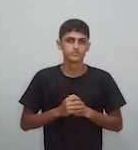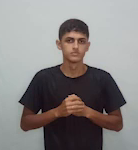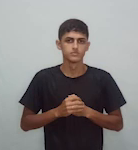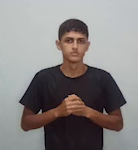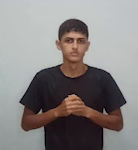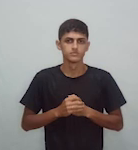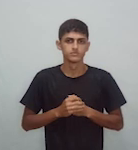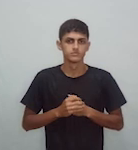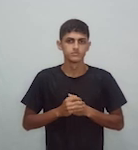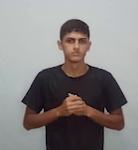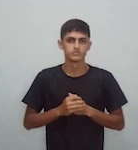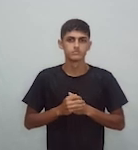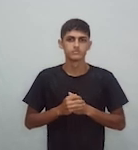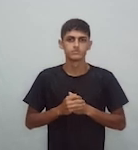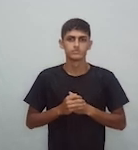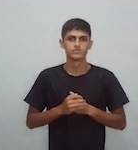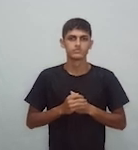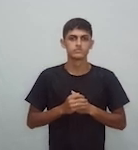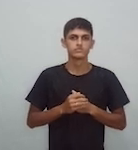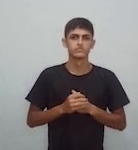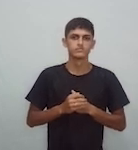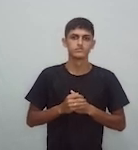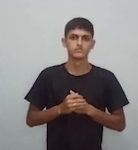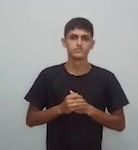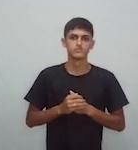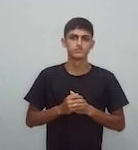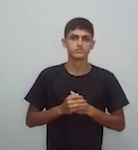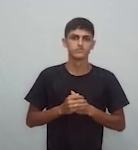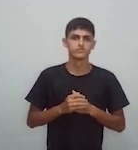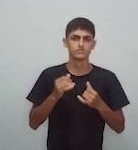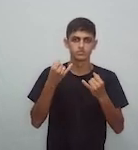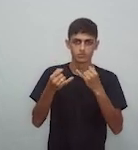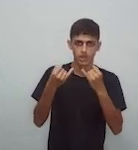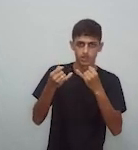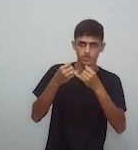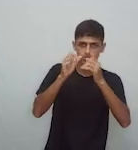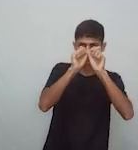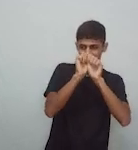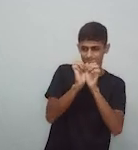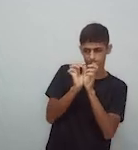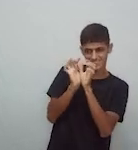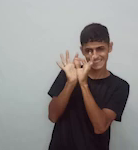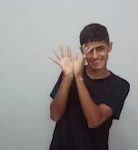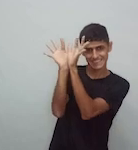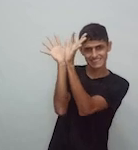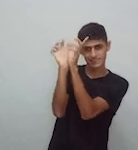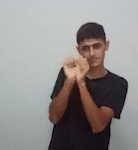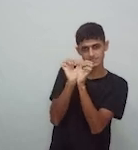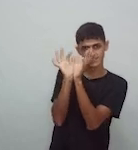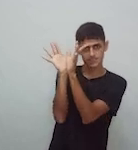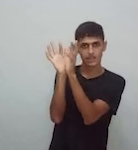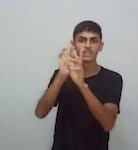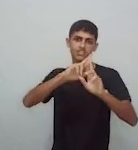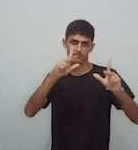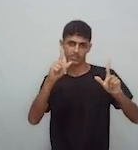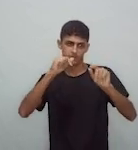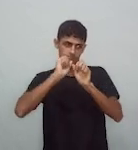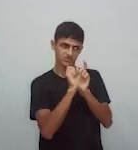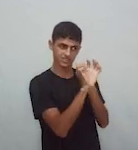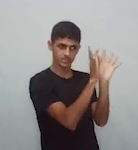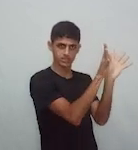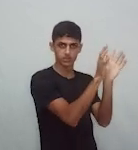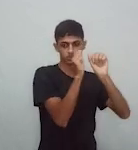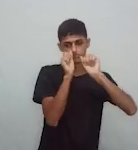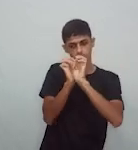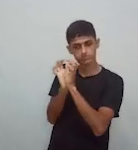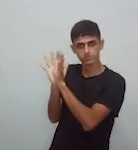ver que o axônio ele se assemelha bastante com os dendritos. só que eles são em estruturas opostas. Um tem uma